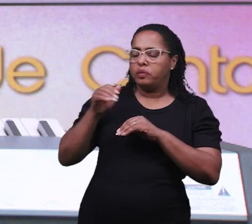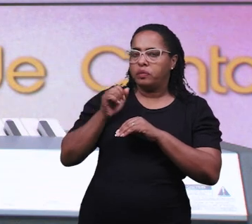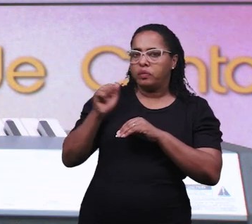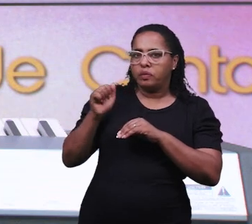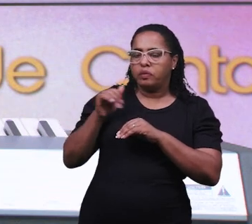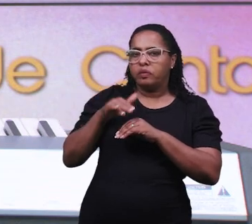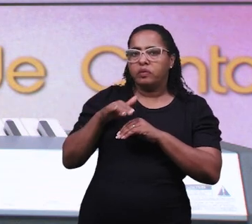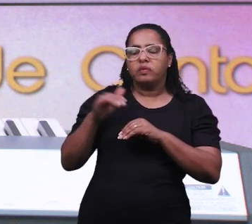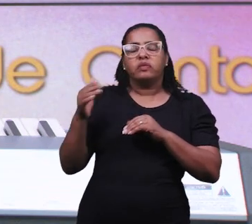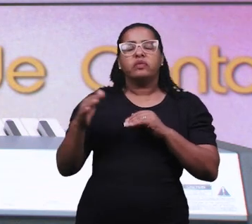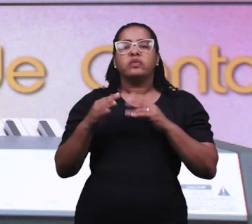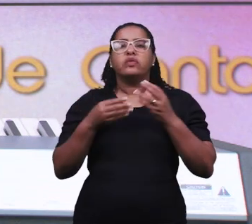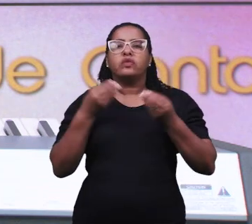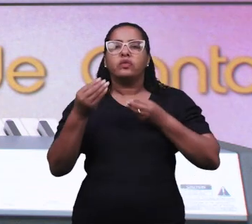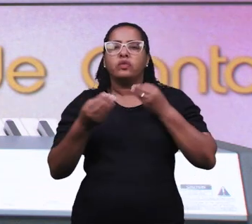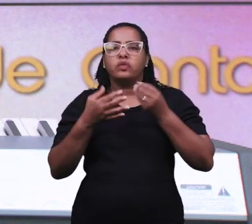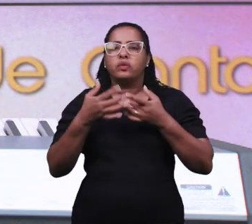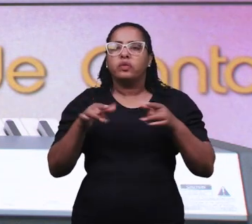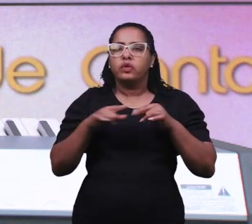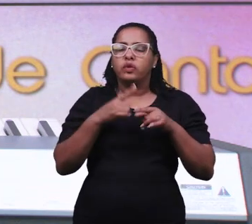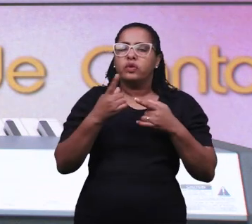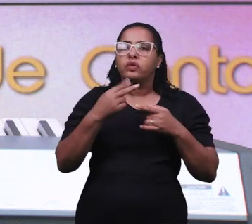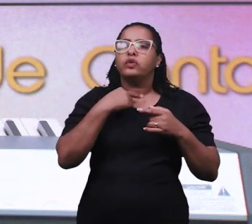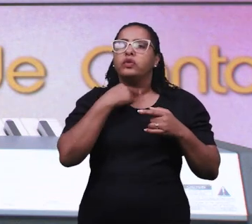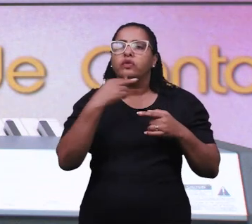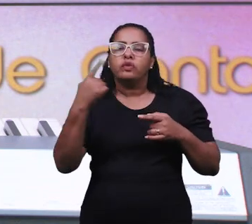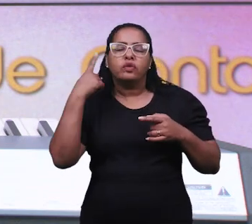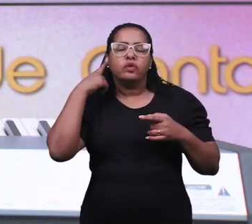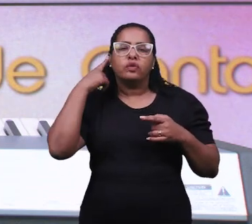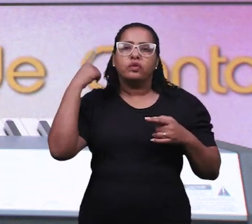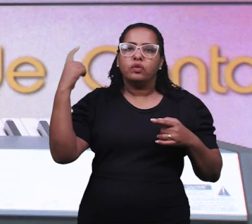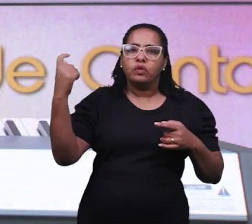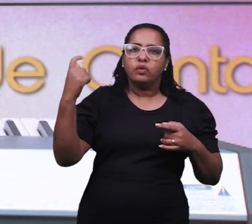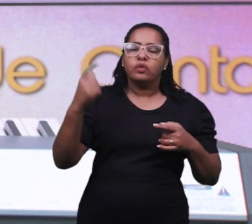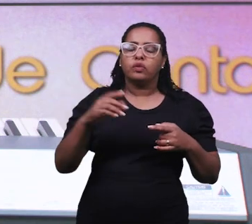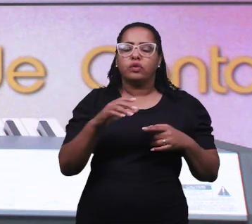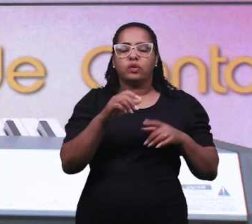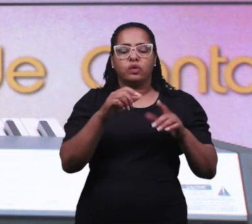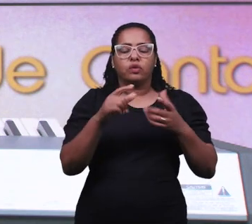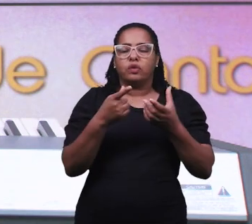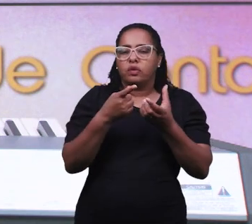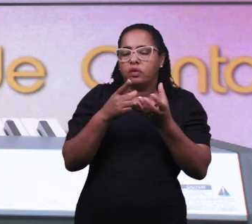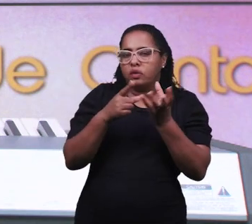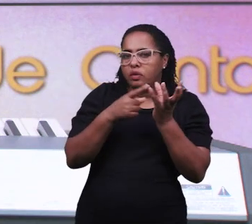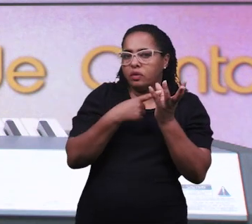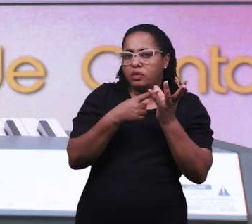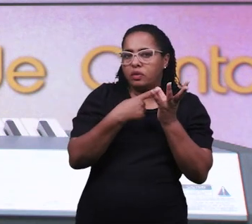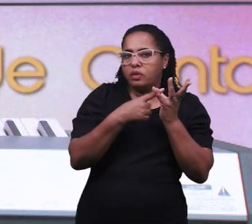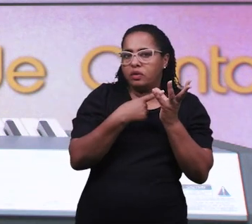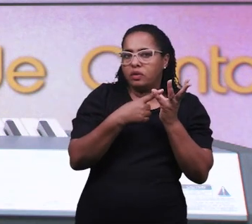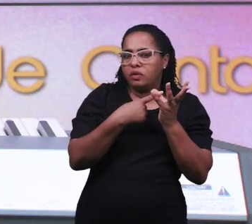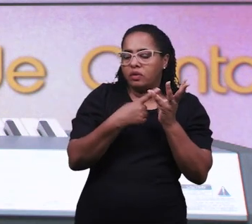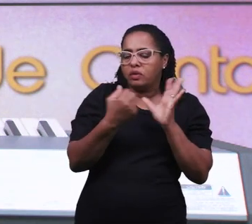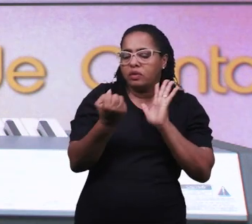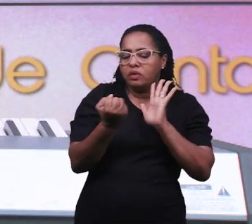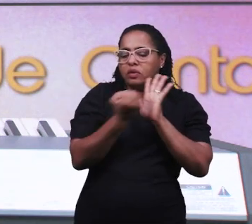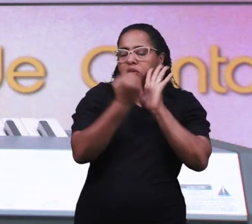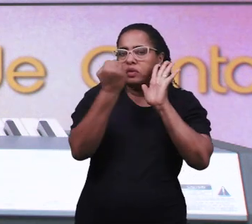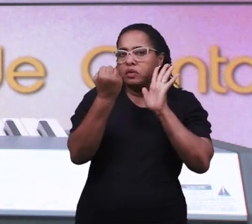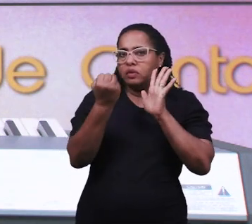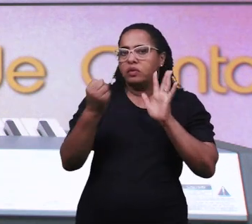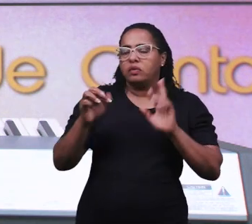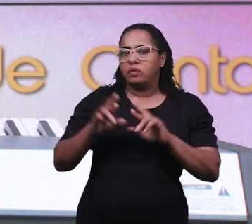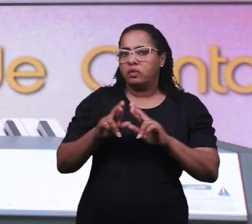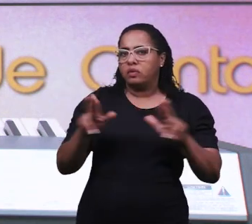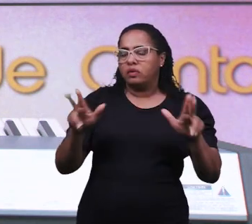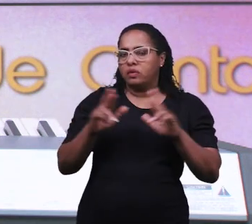frequências, nos harmônicos da voz, na sonoridade. As vogais, elas são marcadas pela